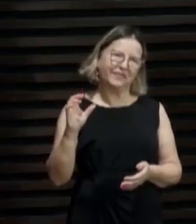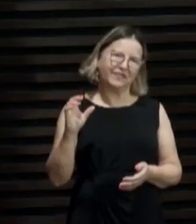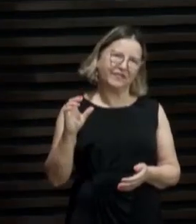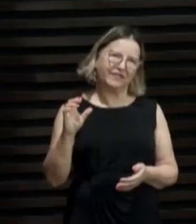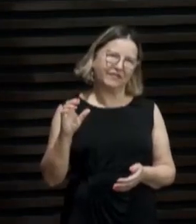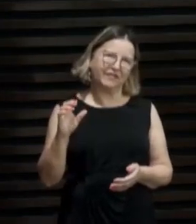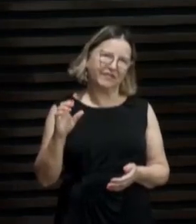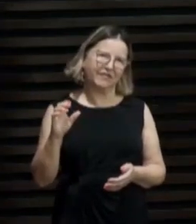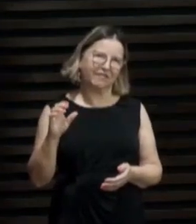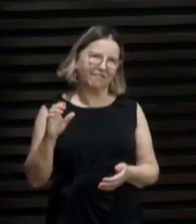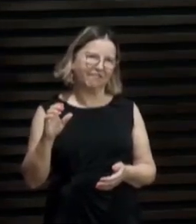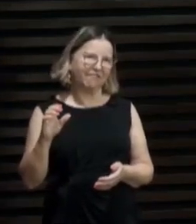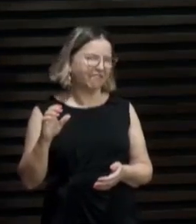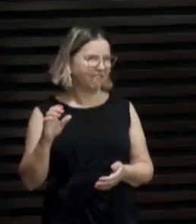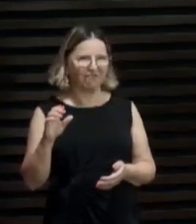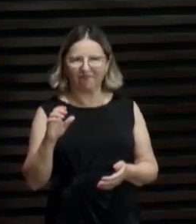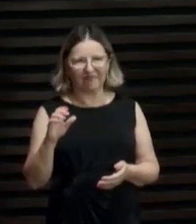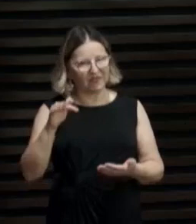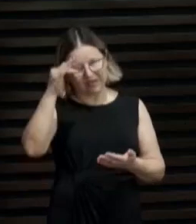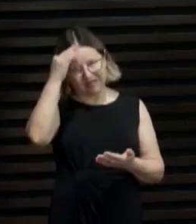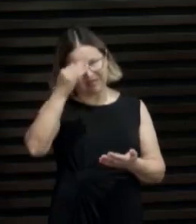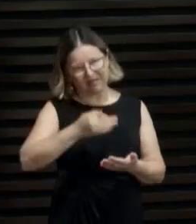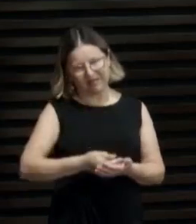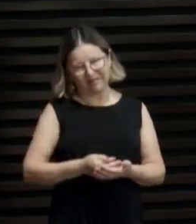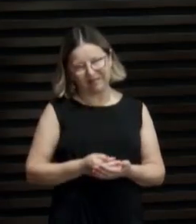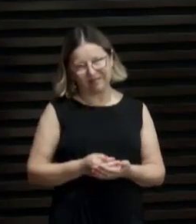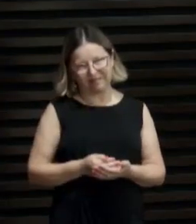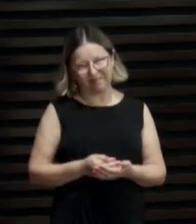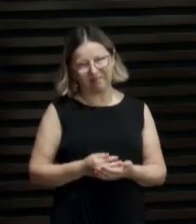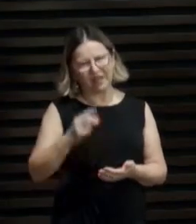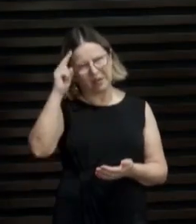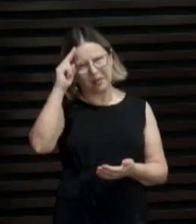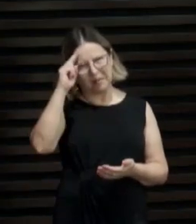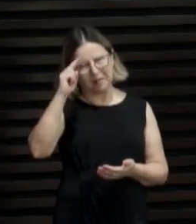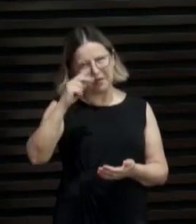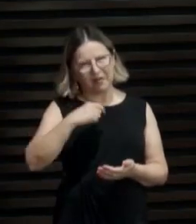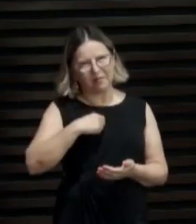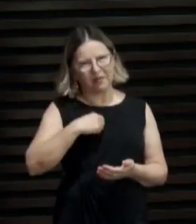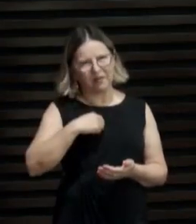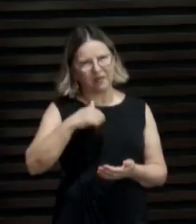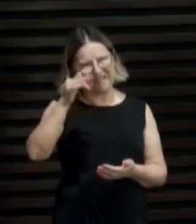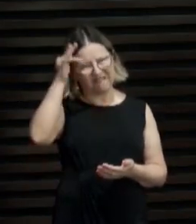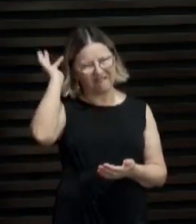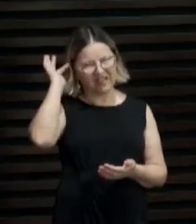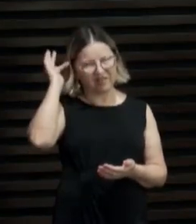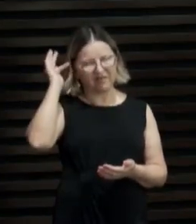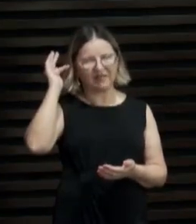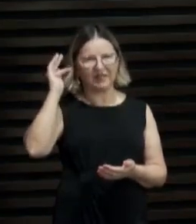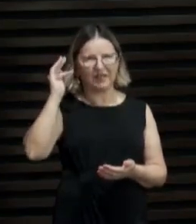é matéria de fé. Eu me lembro que quando eu estava na faculdade de Educação Física, eu entrei em 89,